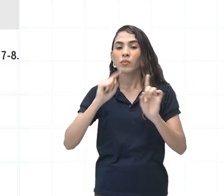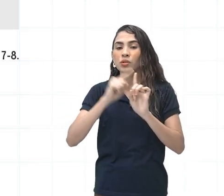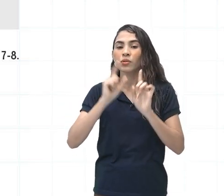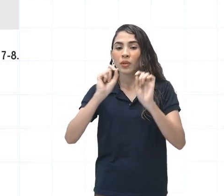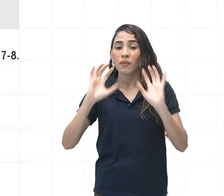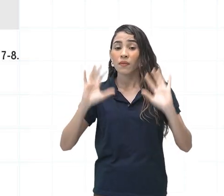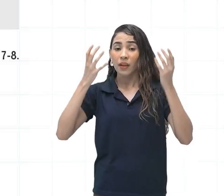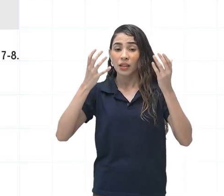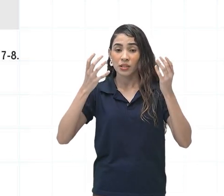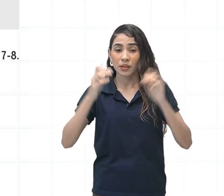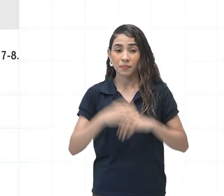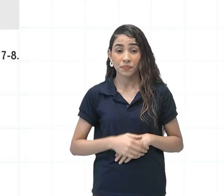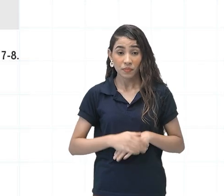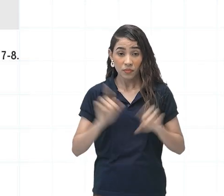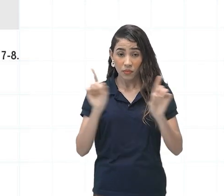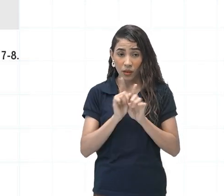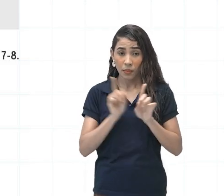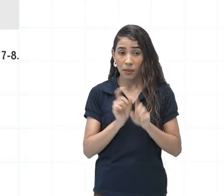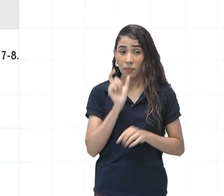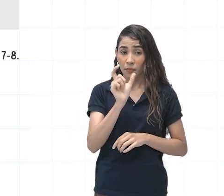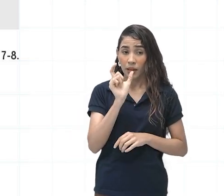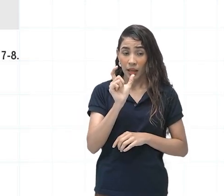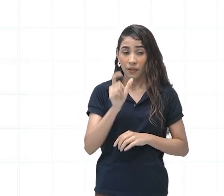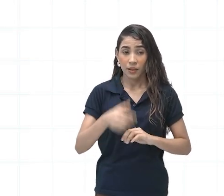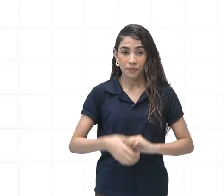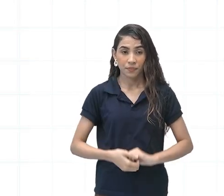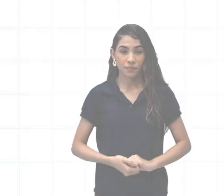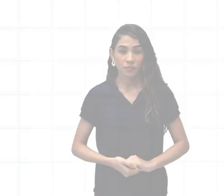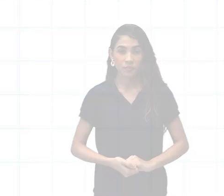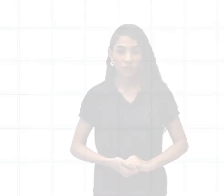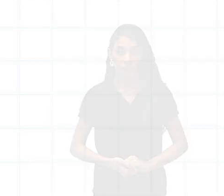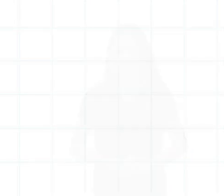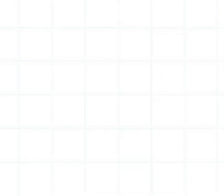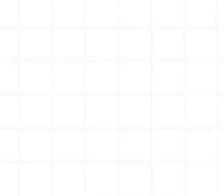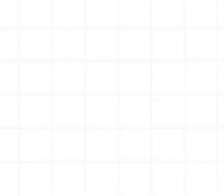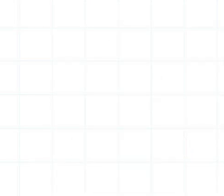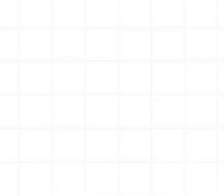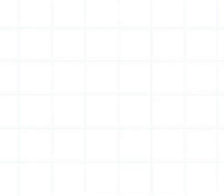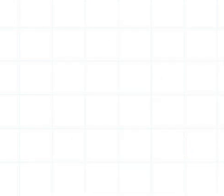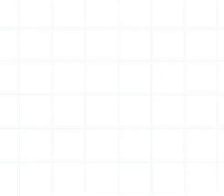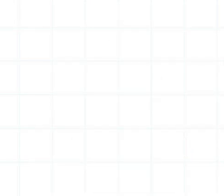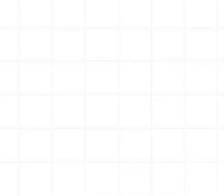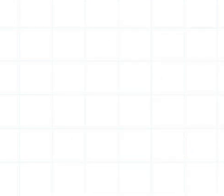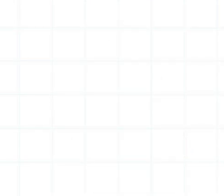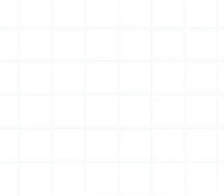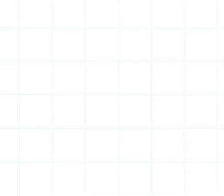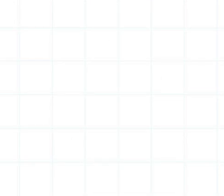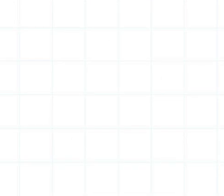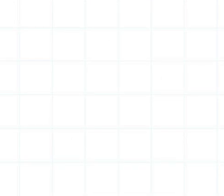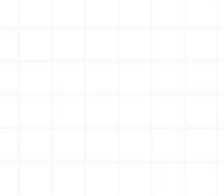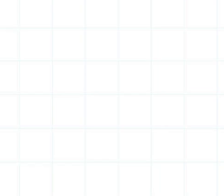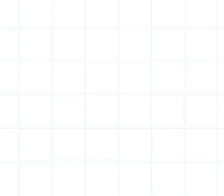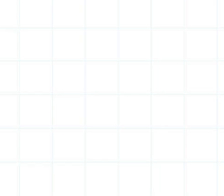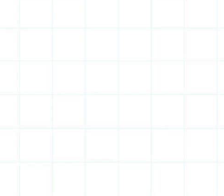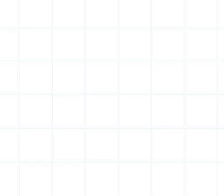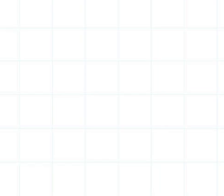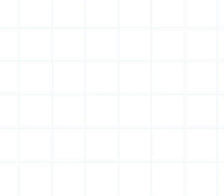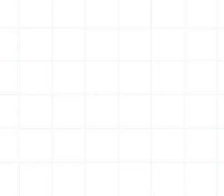recreativos. Temos também a palavra, pode passar, por favor, caqueado. Caqueado significa,